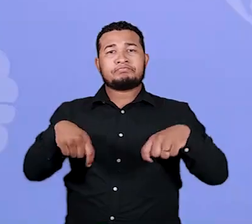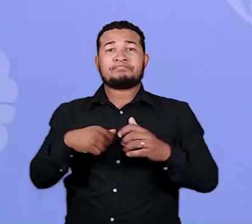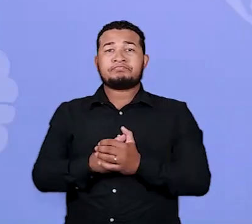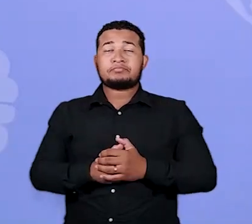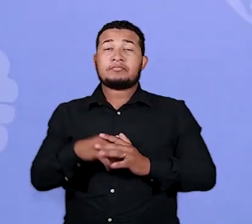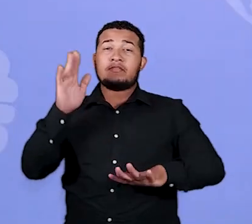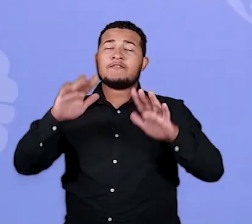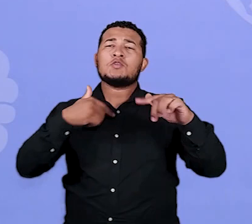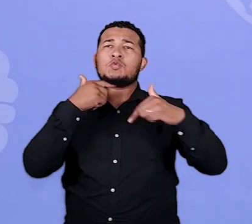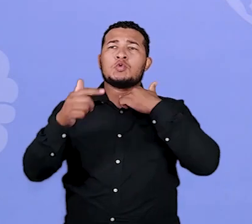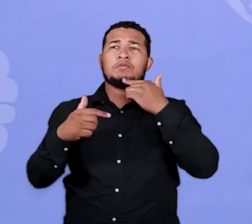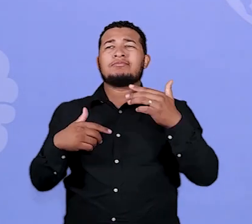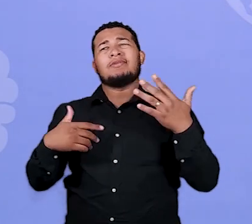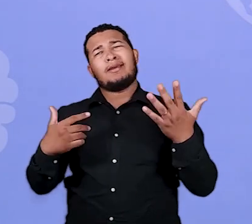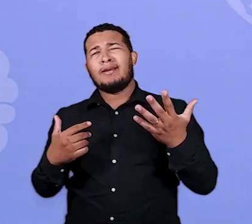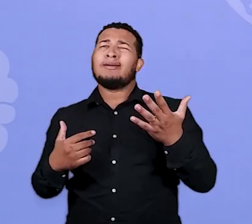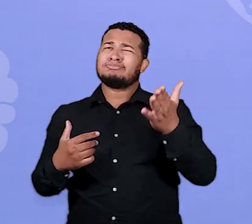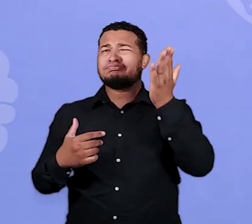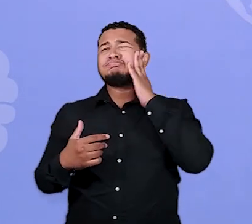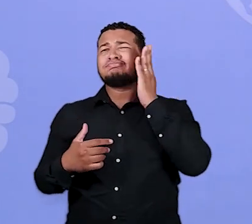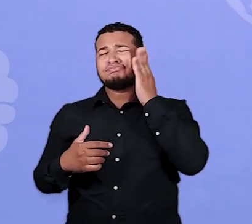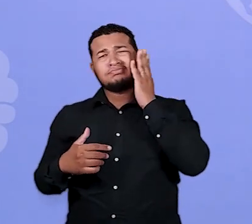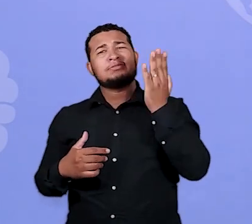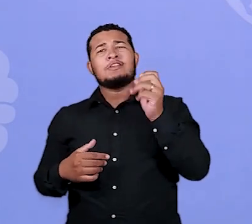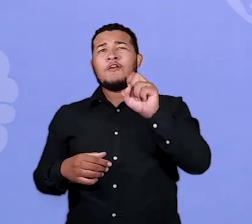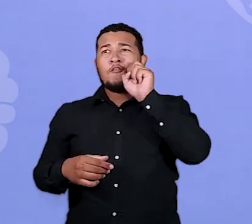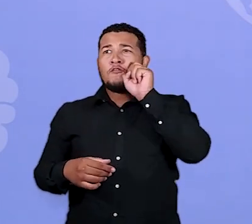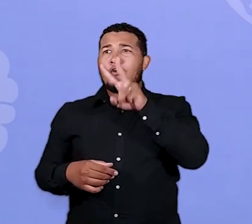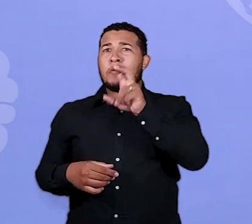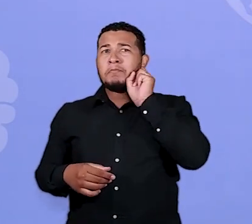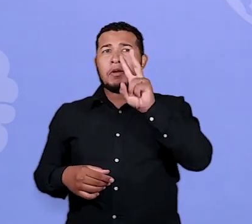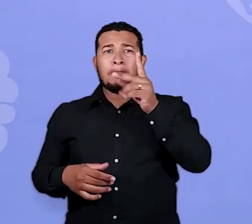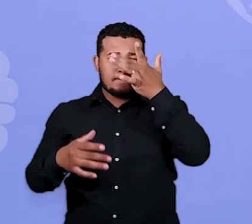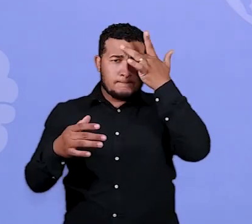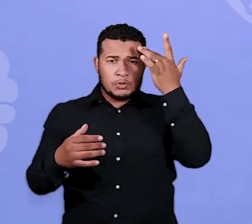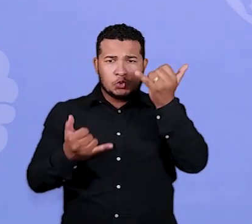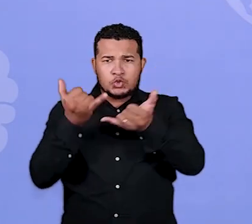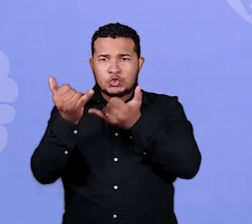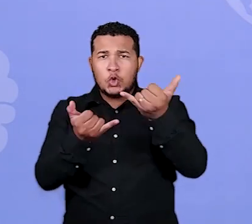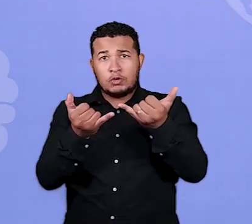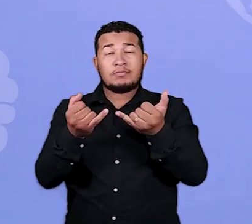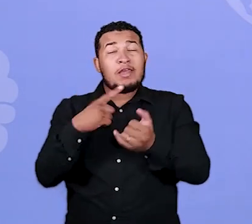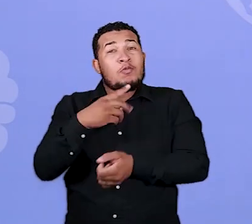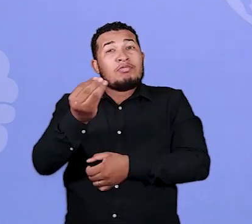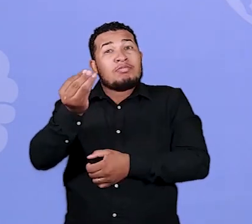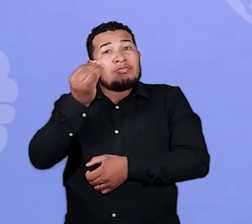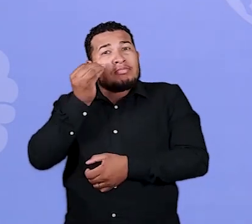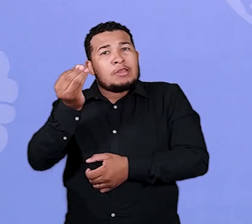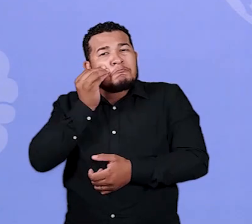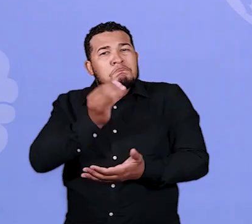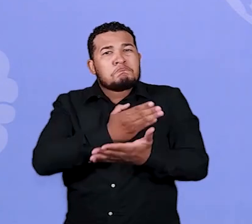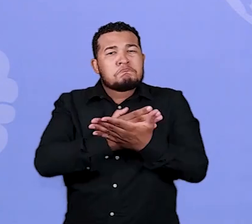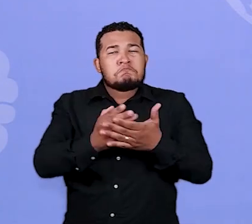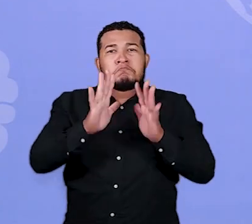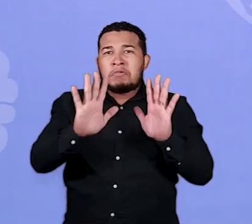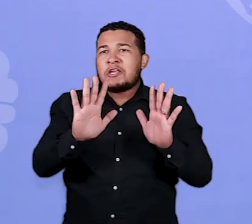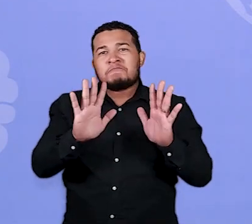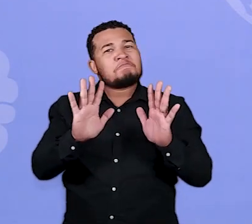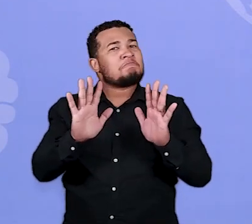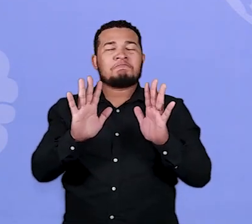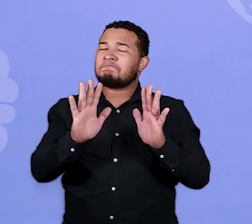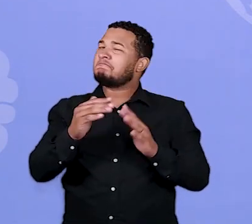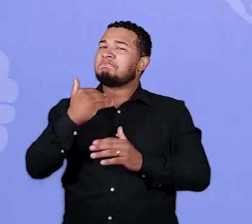participantes. Talvez você possa se perguntar, professor, eu já sei, eu já vi muitas pessoas jogando, até já tentei começar